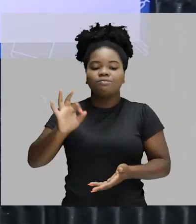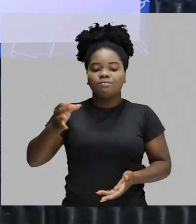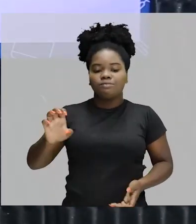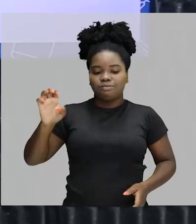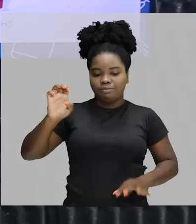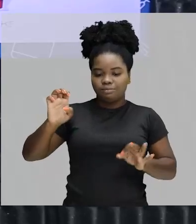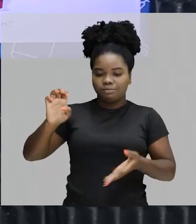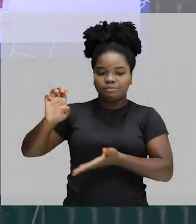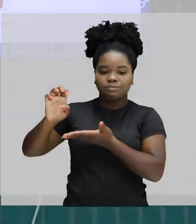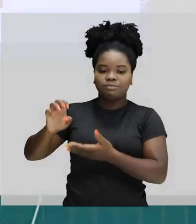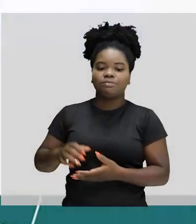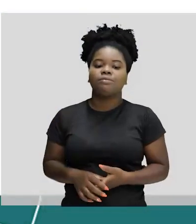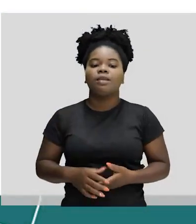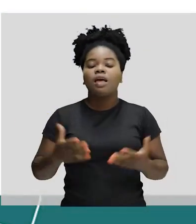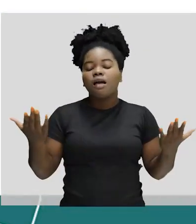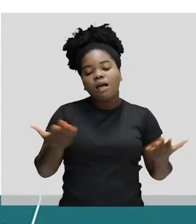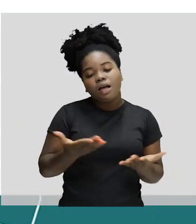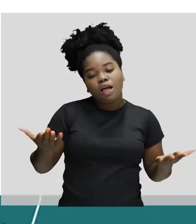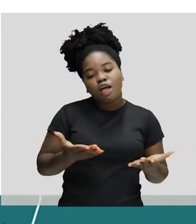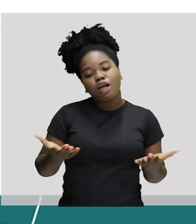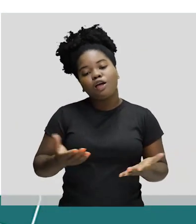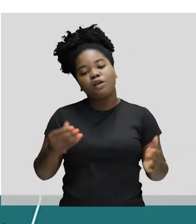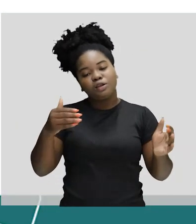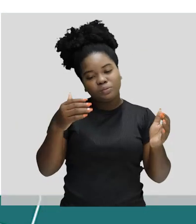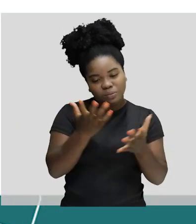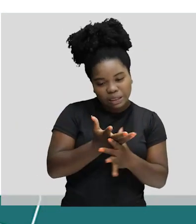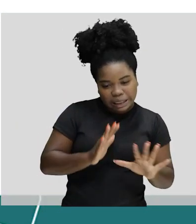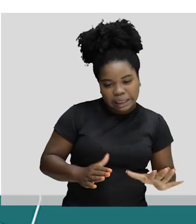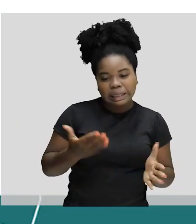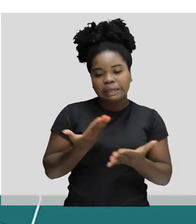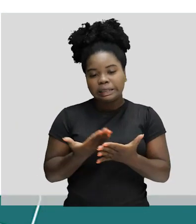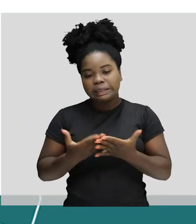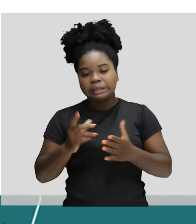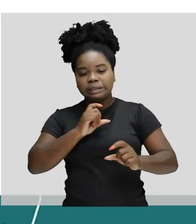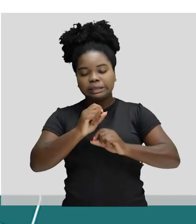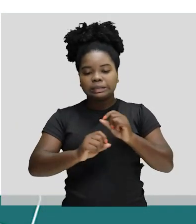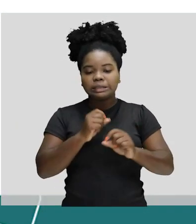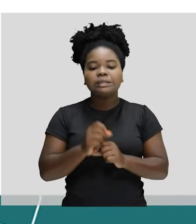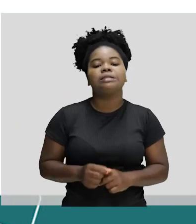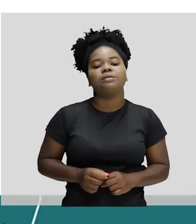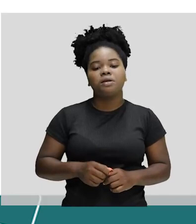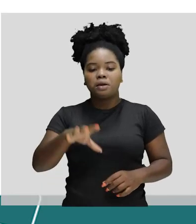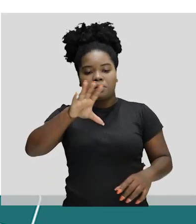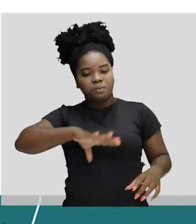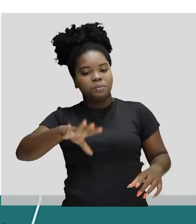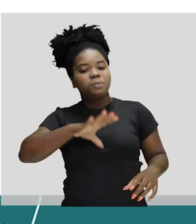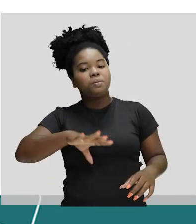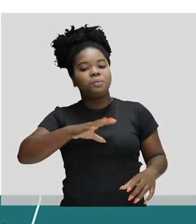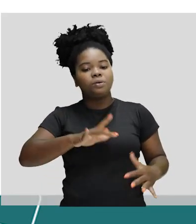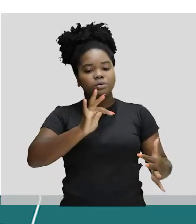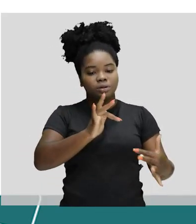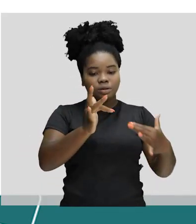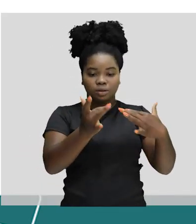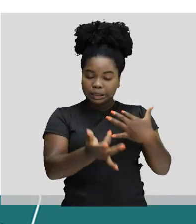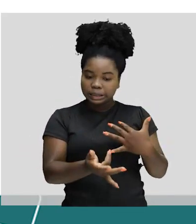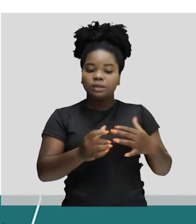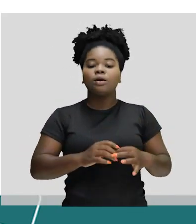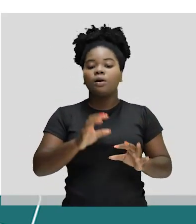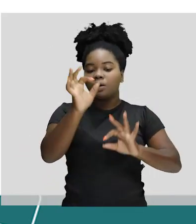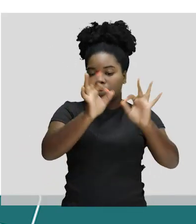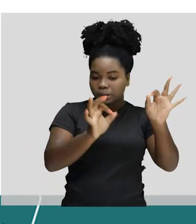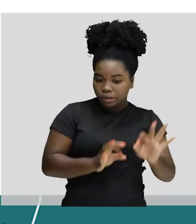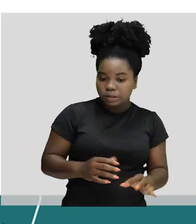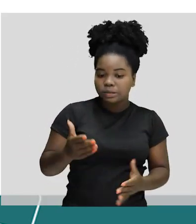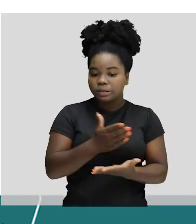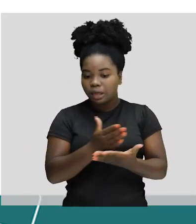letra E. Então, agora, para a gente finalizar a nossa aula, vamos para o nosso momento português nas redes. Separei algumas coisas